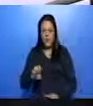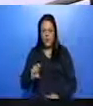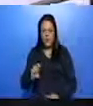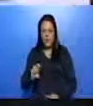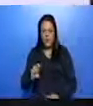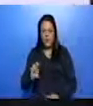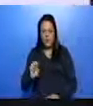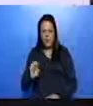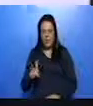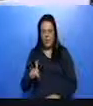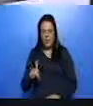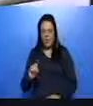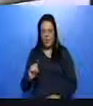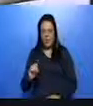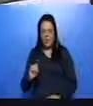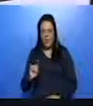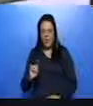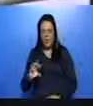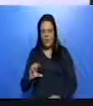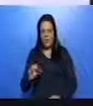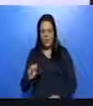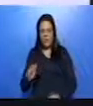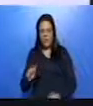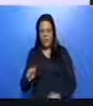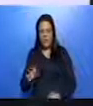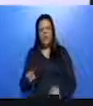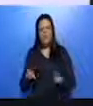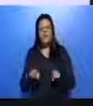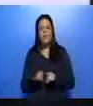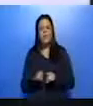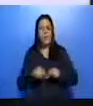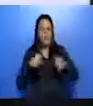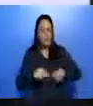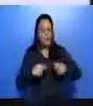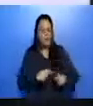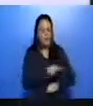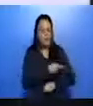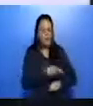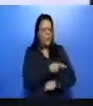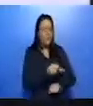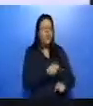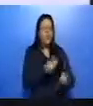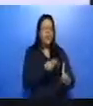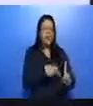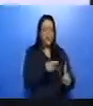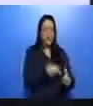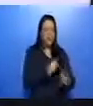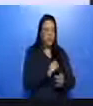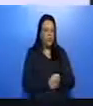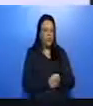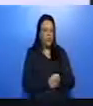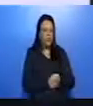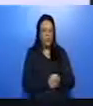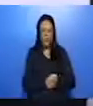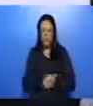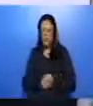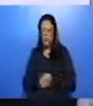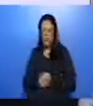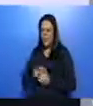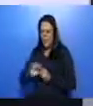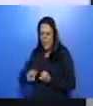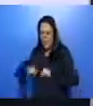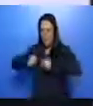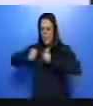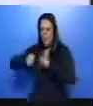aqui? Achei o sujeito. Quem gosta de que nos esforcemos sempre? O professor. O